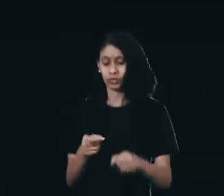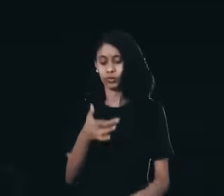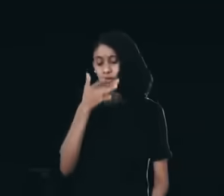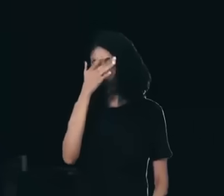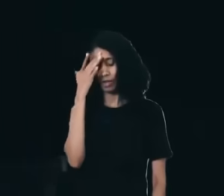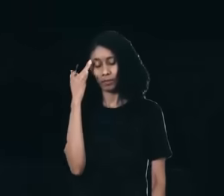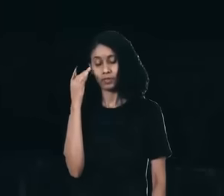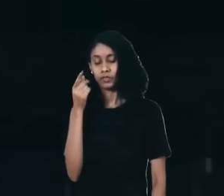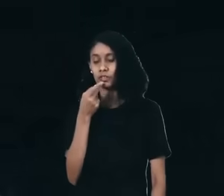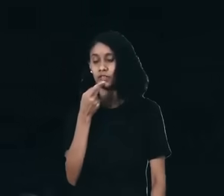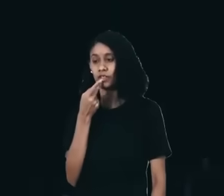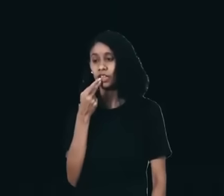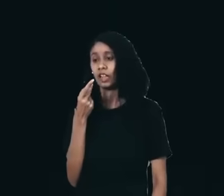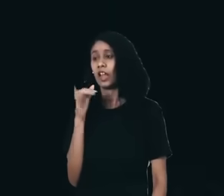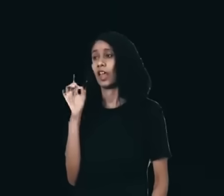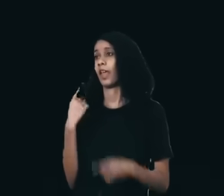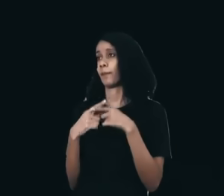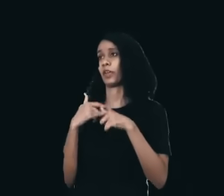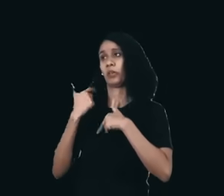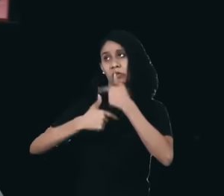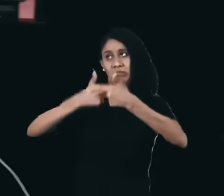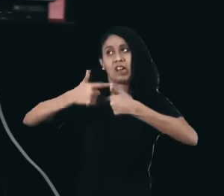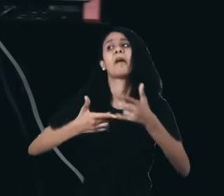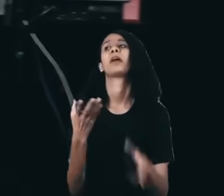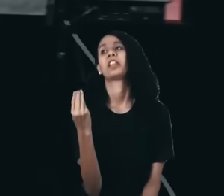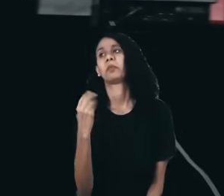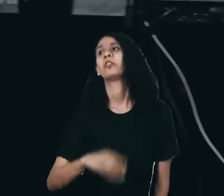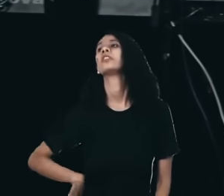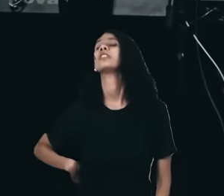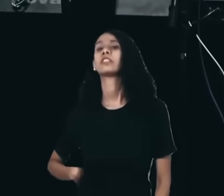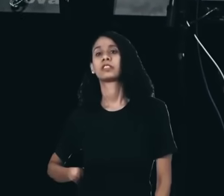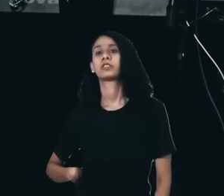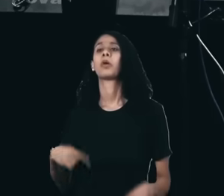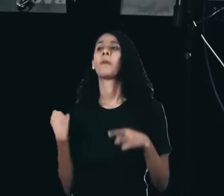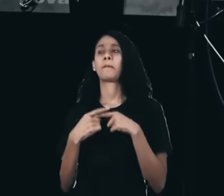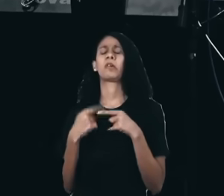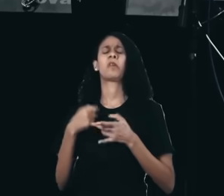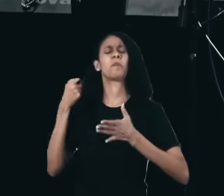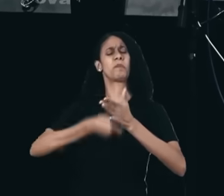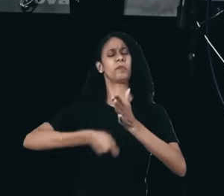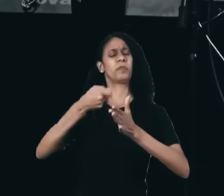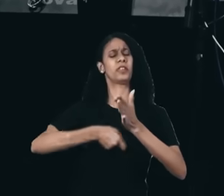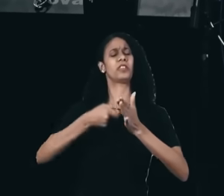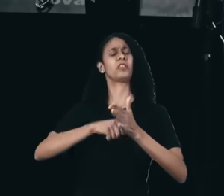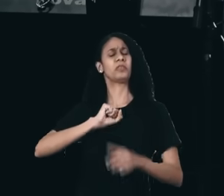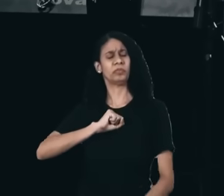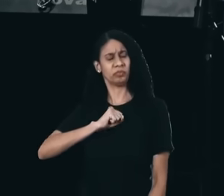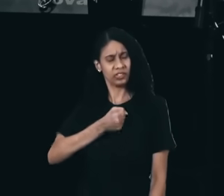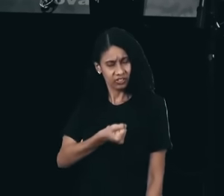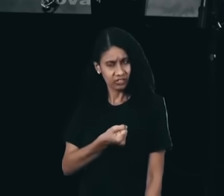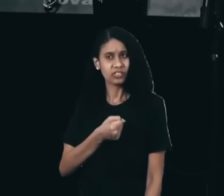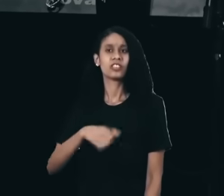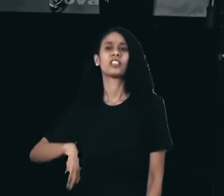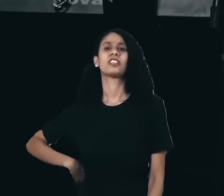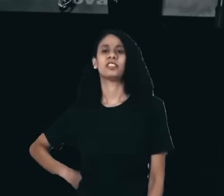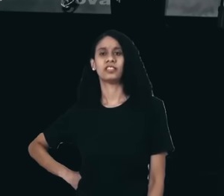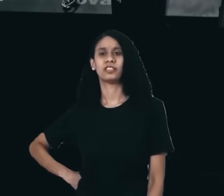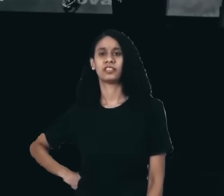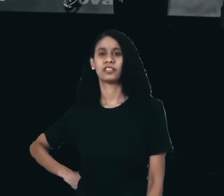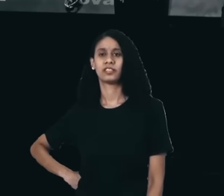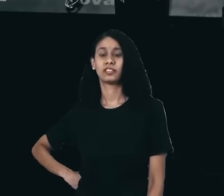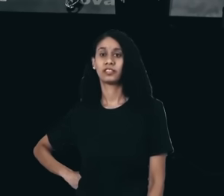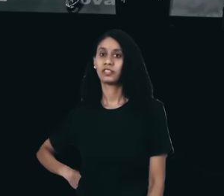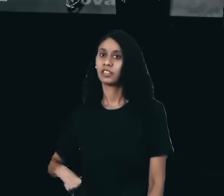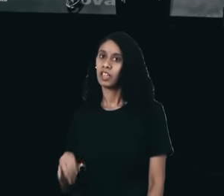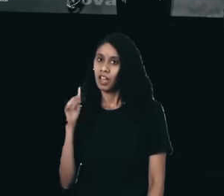foi porque eu peguei muita água. Foi porque eu sou dedicada e esforçada. Aí tem mulher que diz assim,